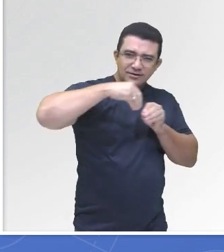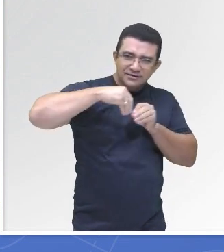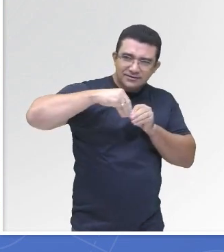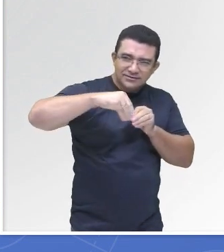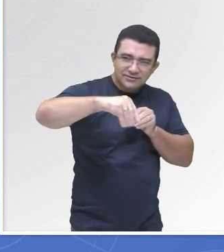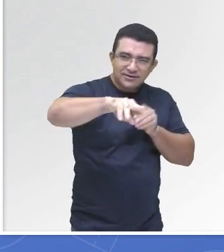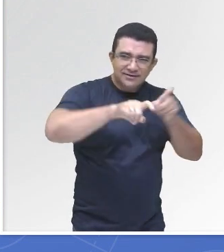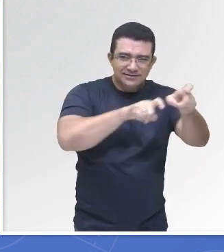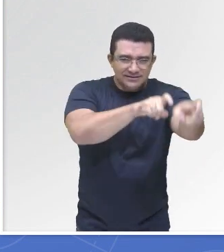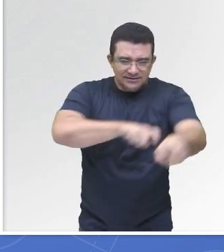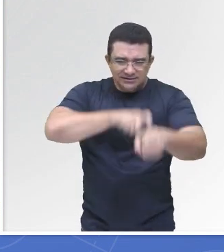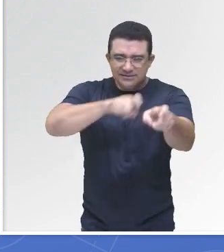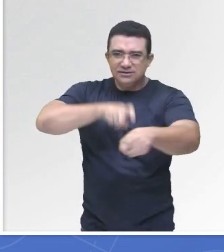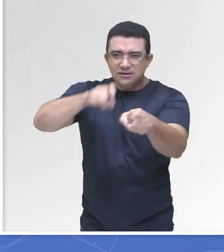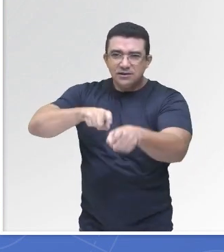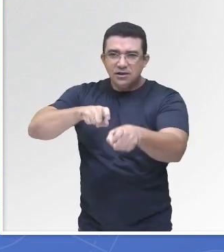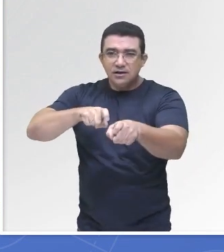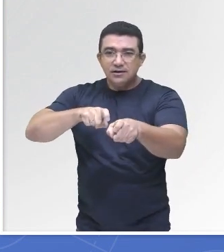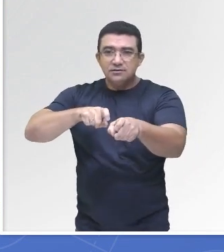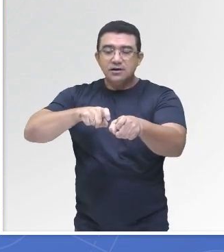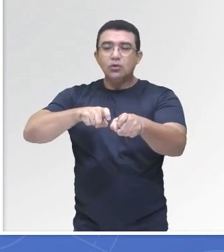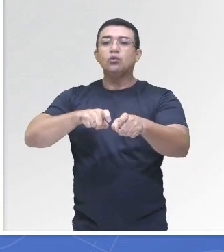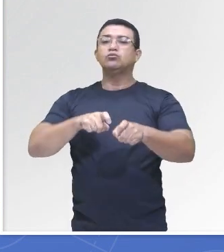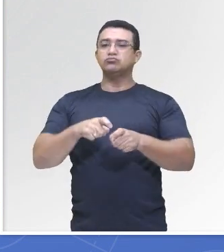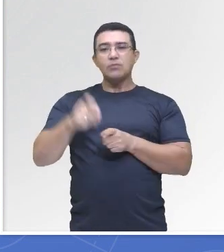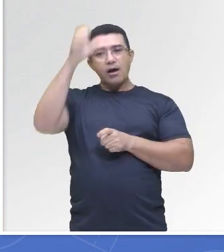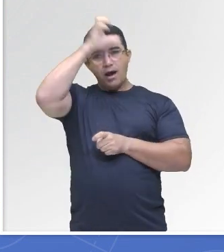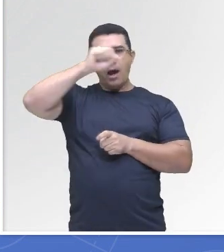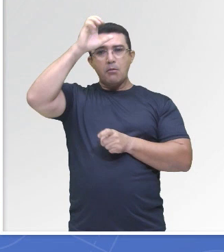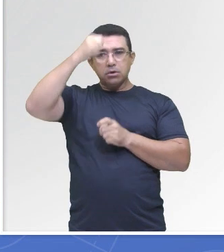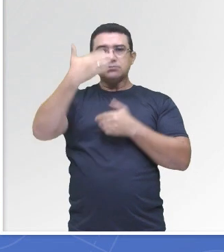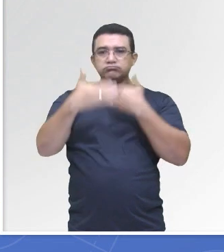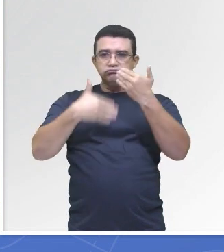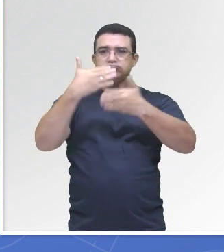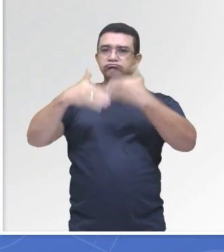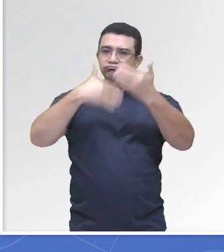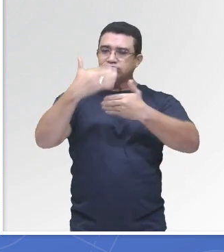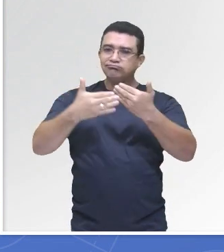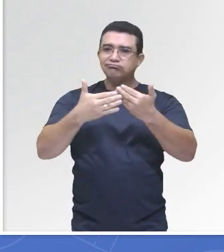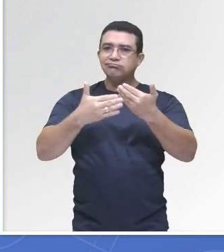depender única e exclusivamente da natureza, tá?